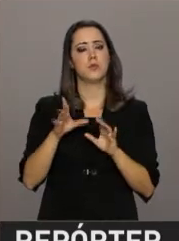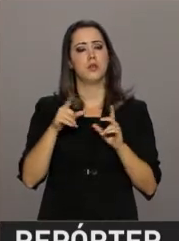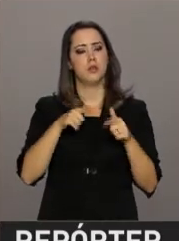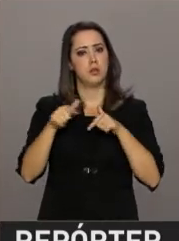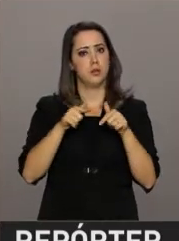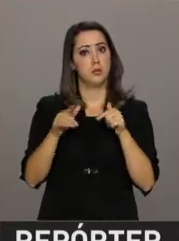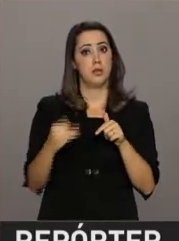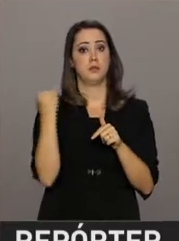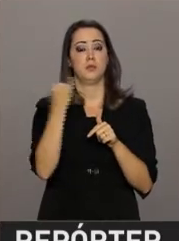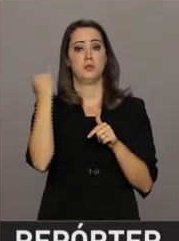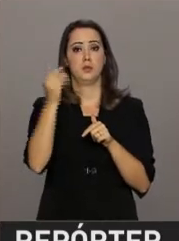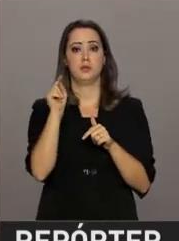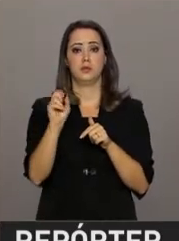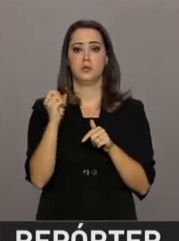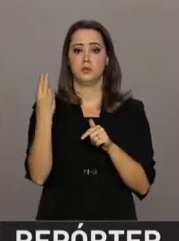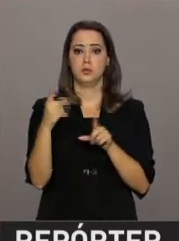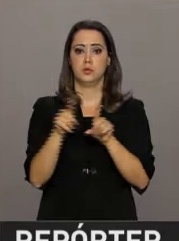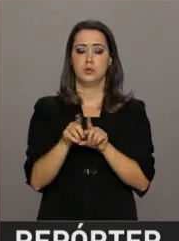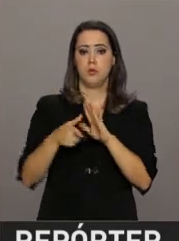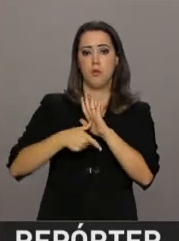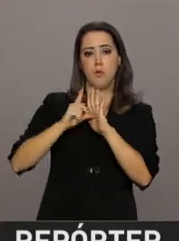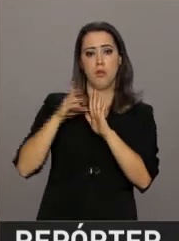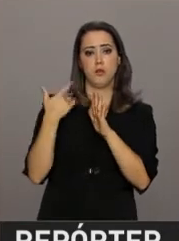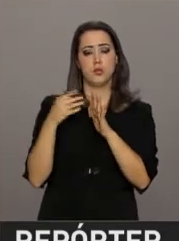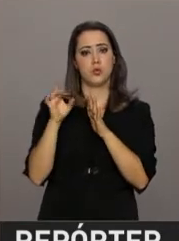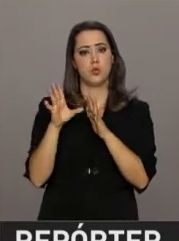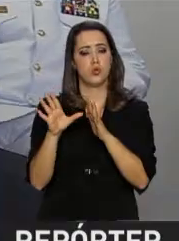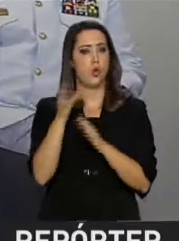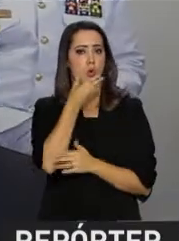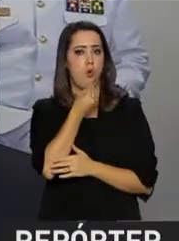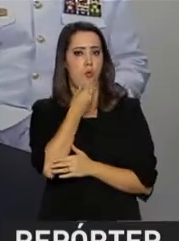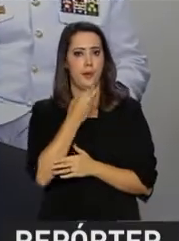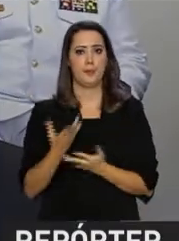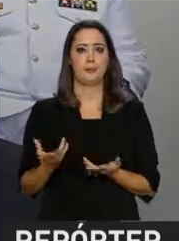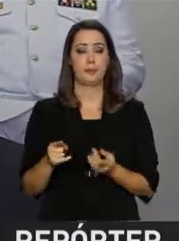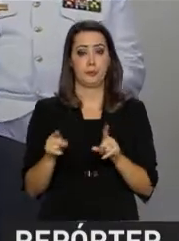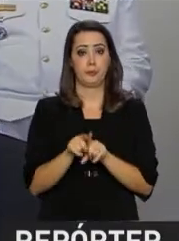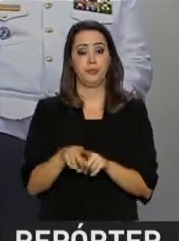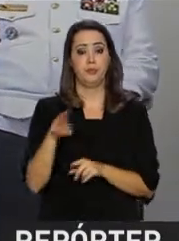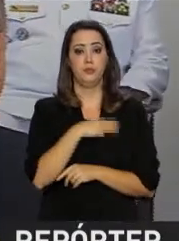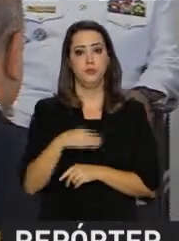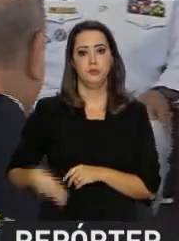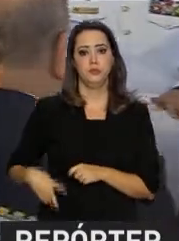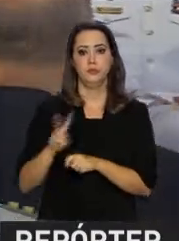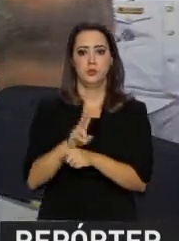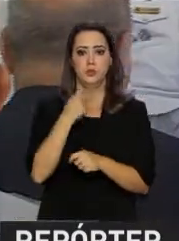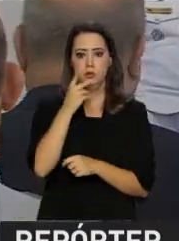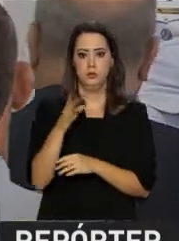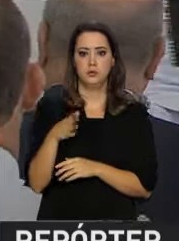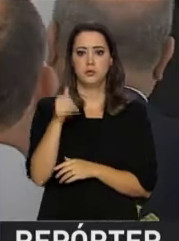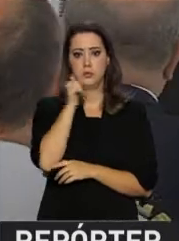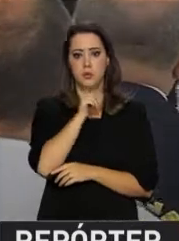funções de relevância outrora ocupados exclusivamente por homens já o ministro da defesa lembrou que a igualdade entre